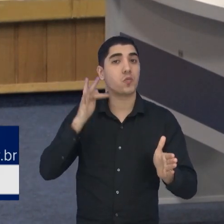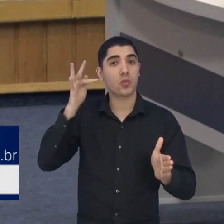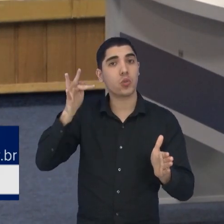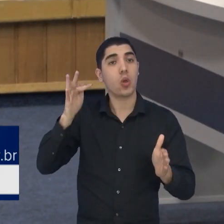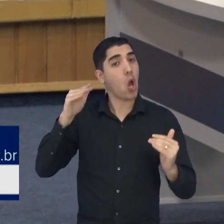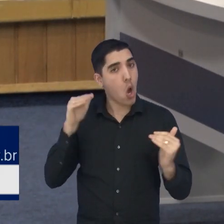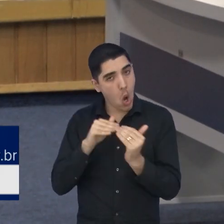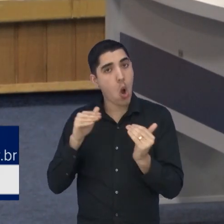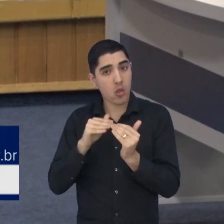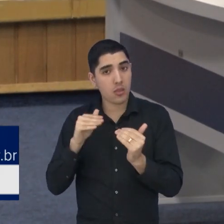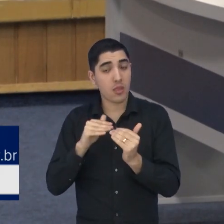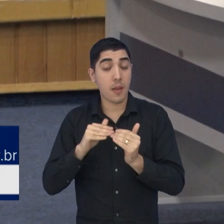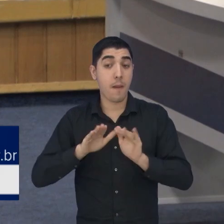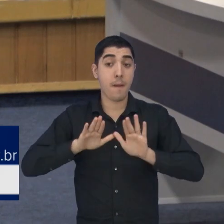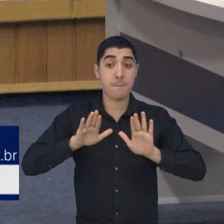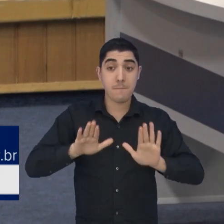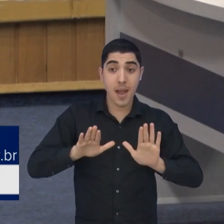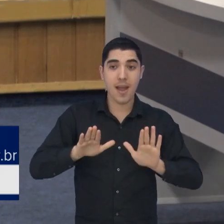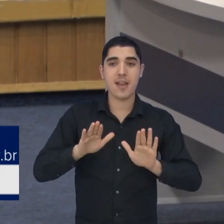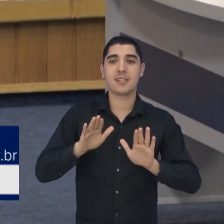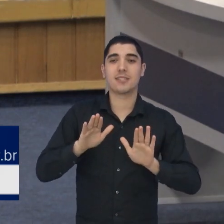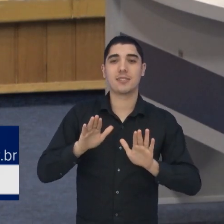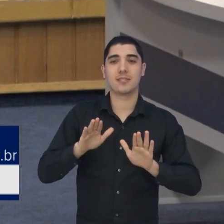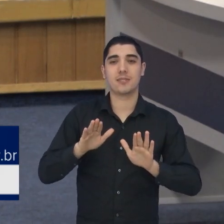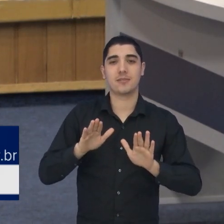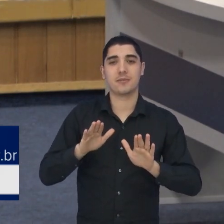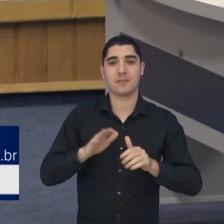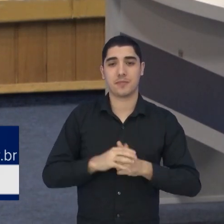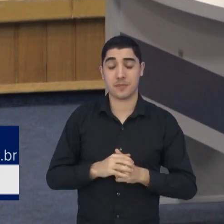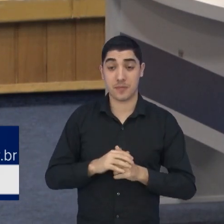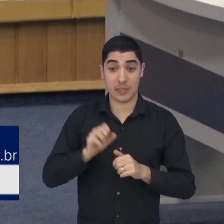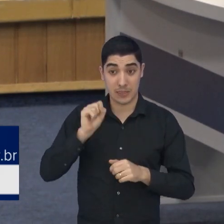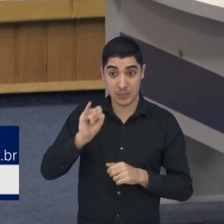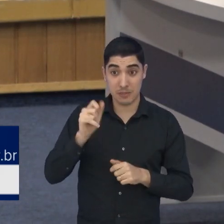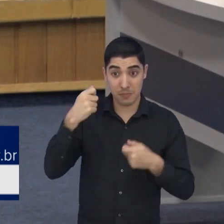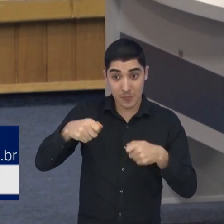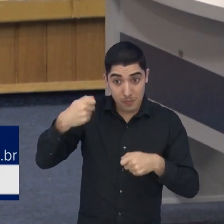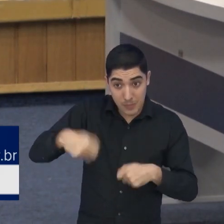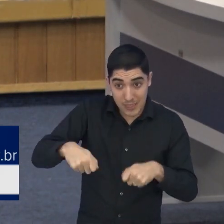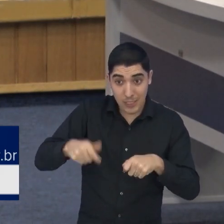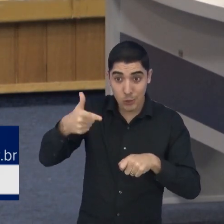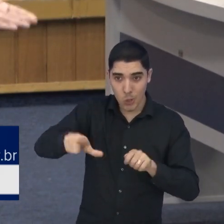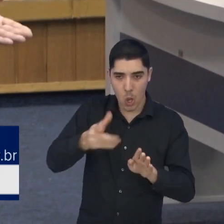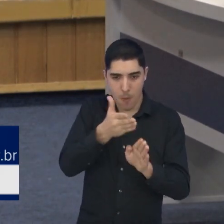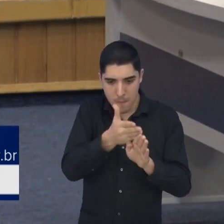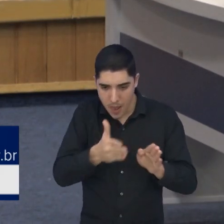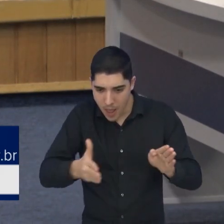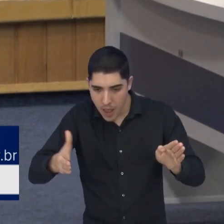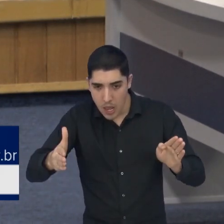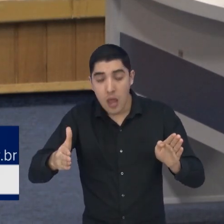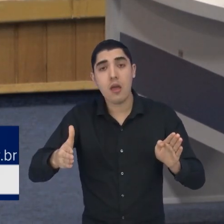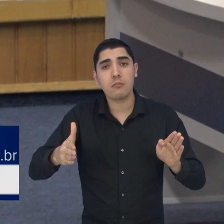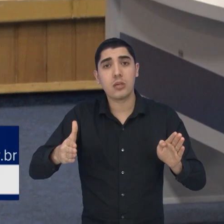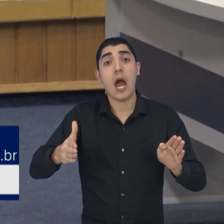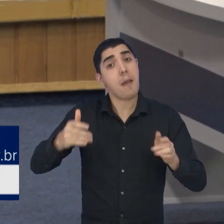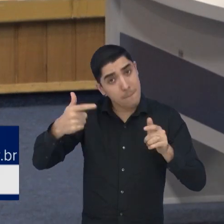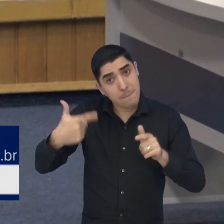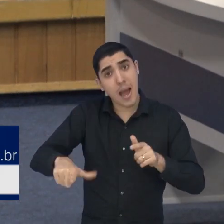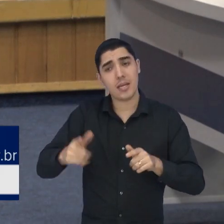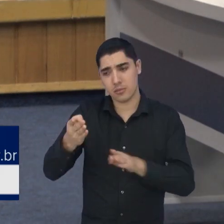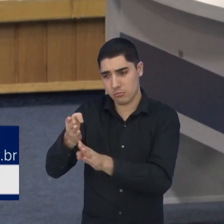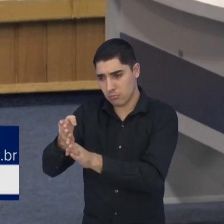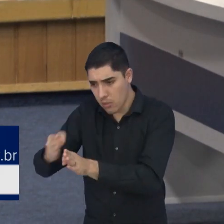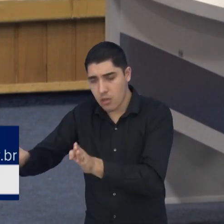E aí, né, se precisar prorrogar de novo, faça da coisa certa e prorroga por mais 1 ano.